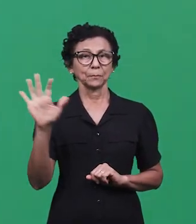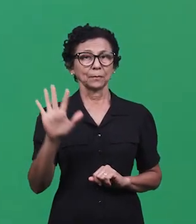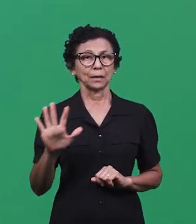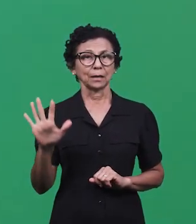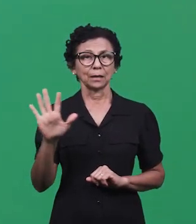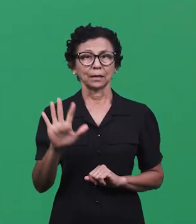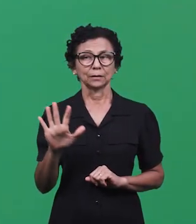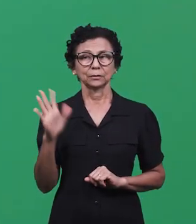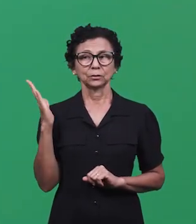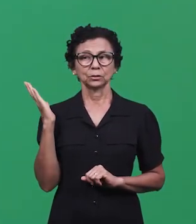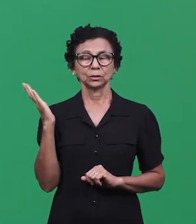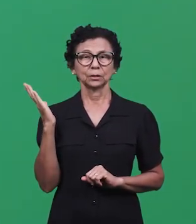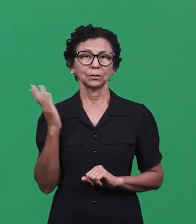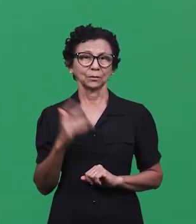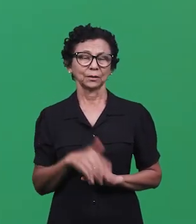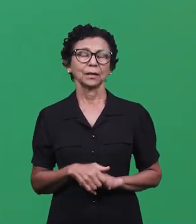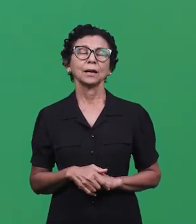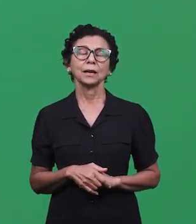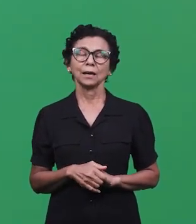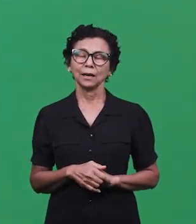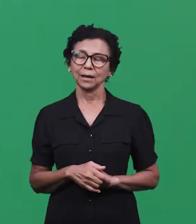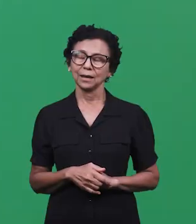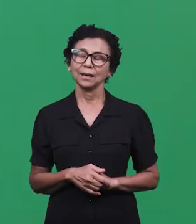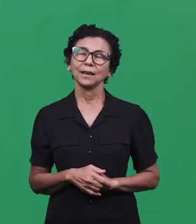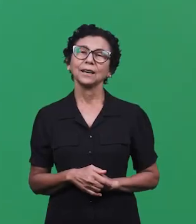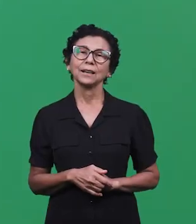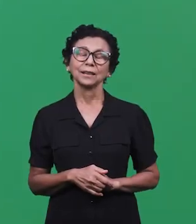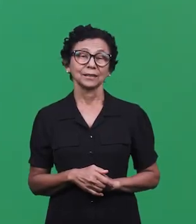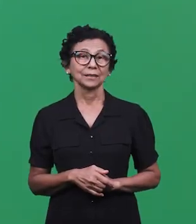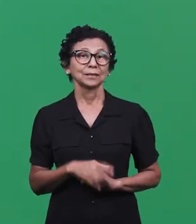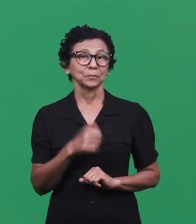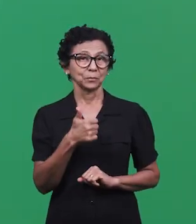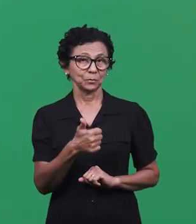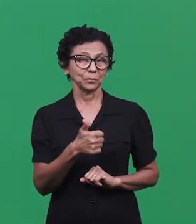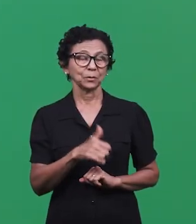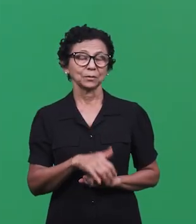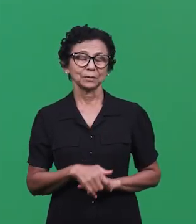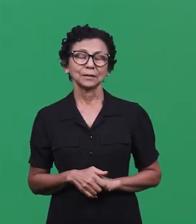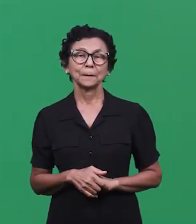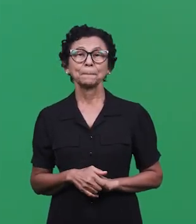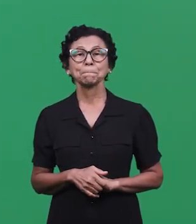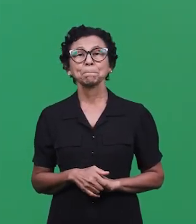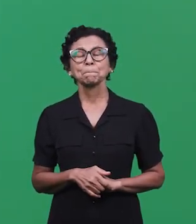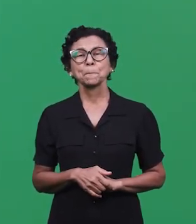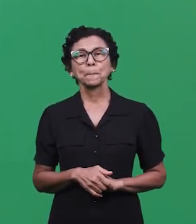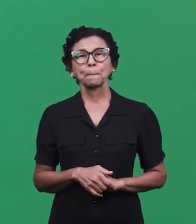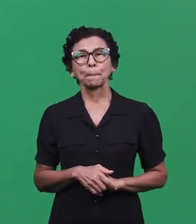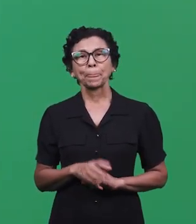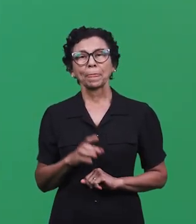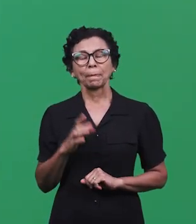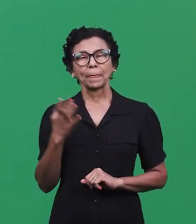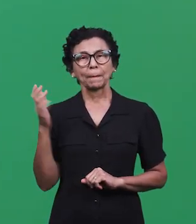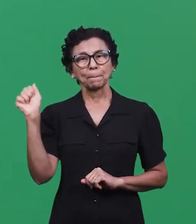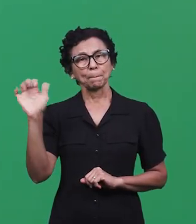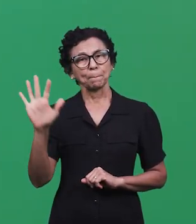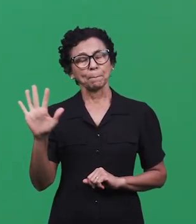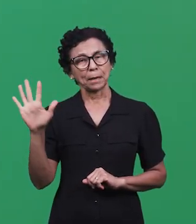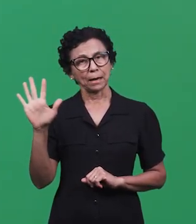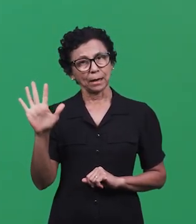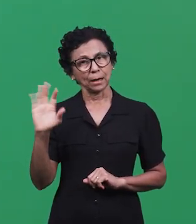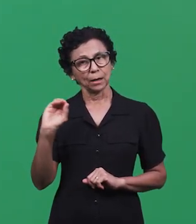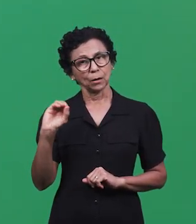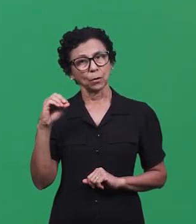imagem, olha aqui. Isto, que faça referência, Então, a gente vai fazer esse pareamento, da